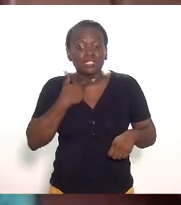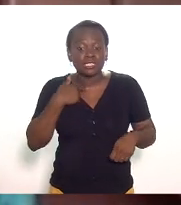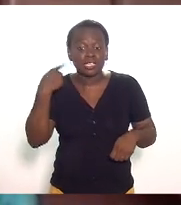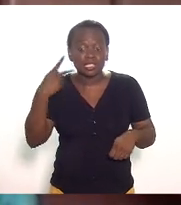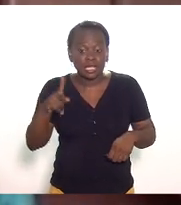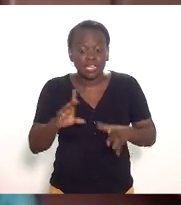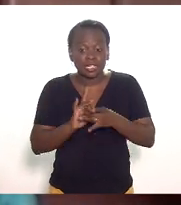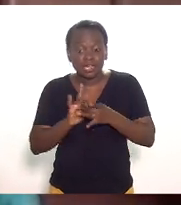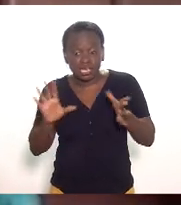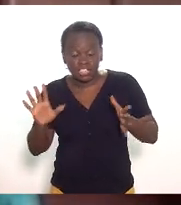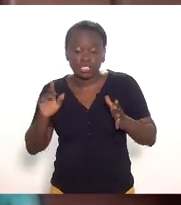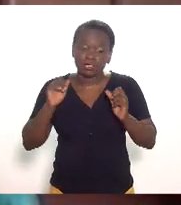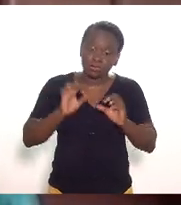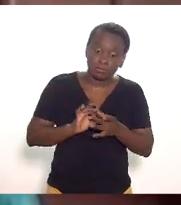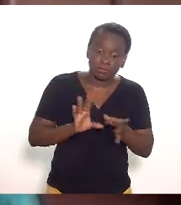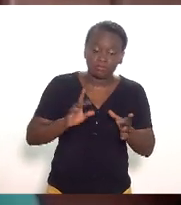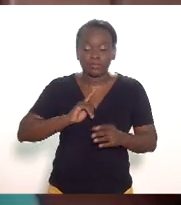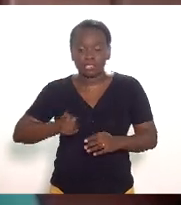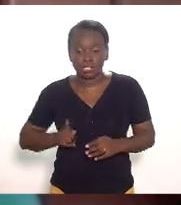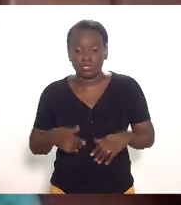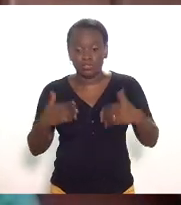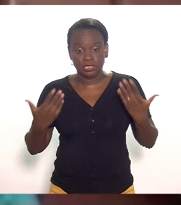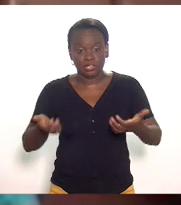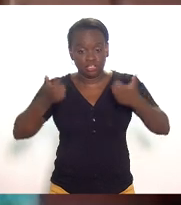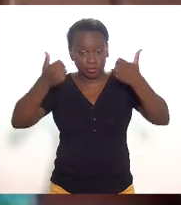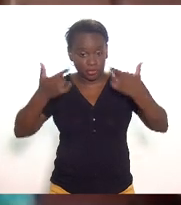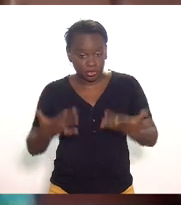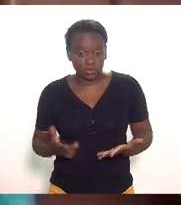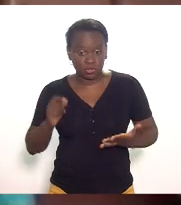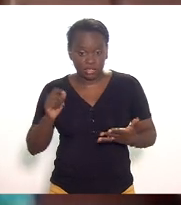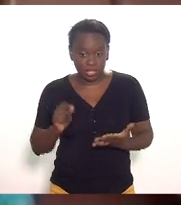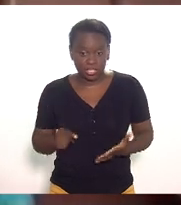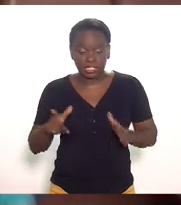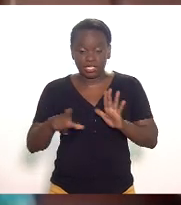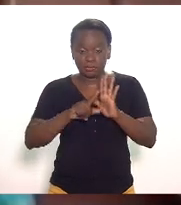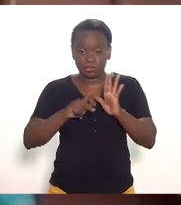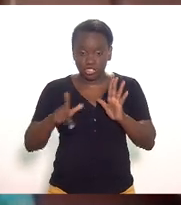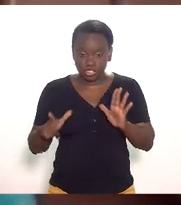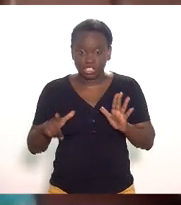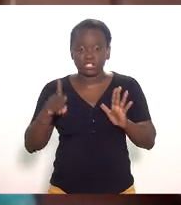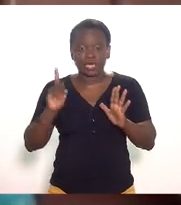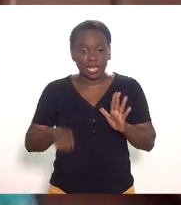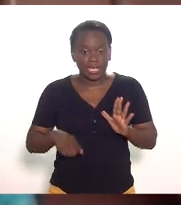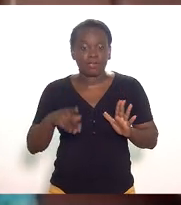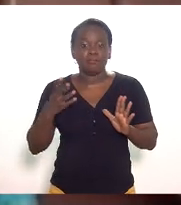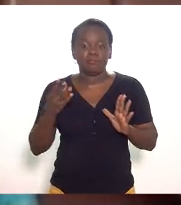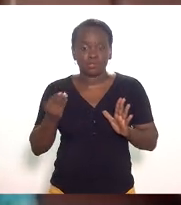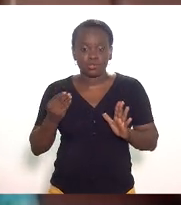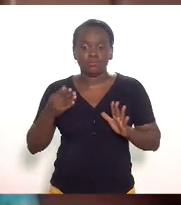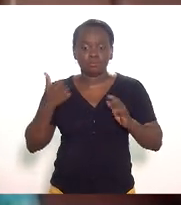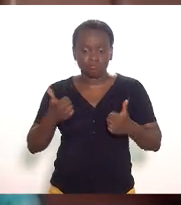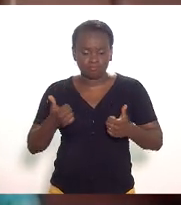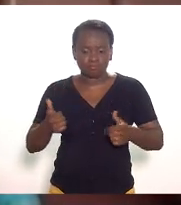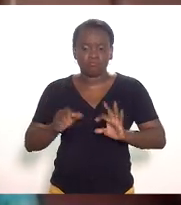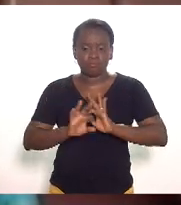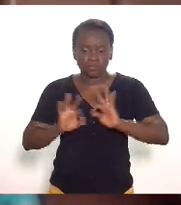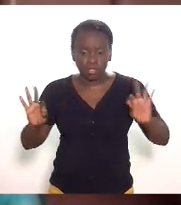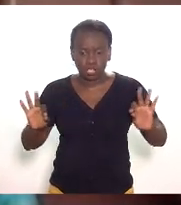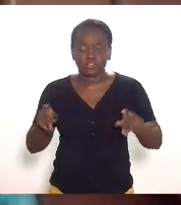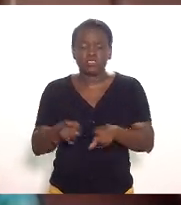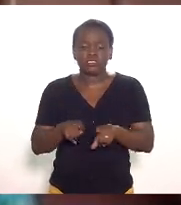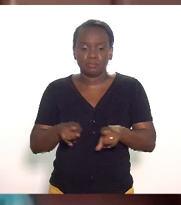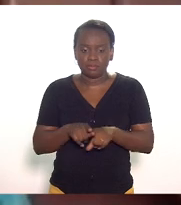expressa autorização. Por todo o exposto, constata-se que o presente projeto é extremamente meritório e